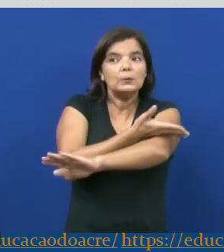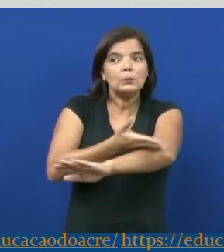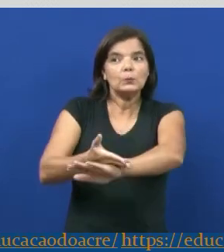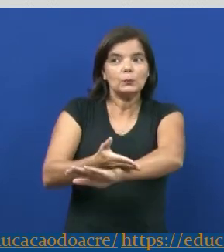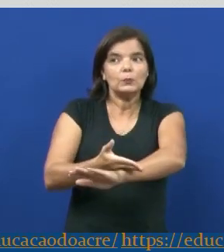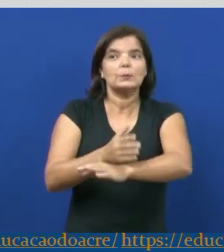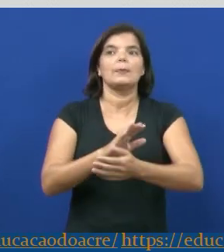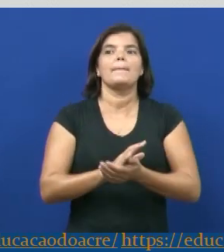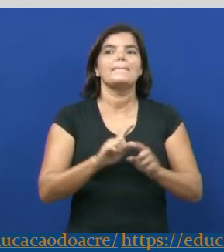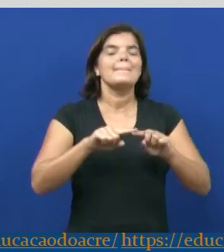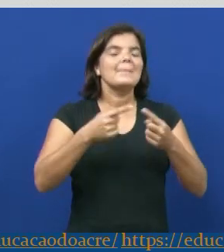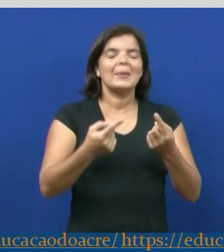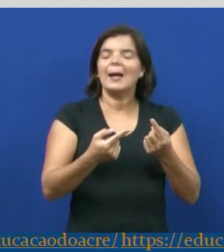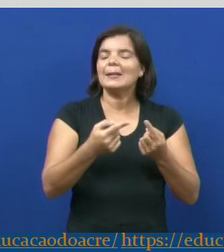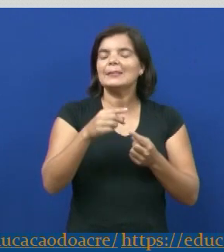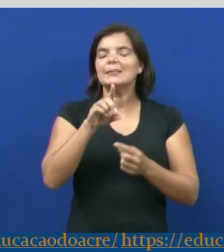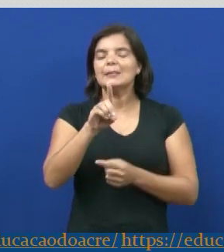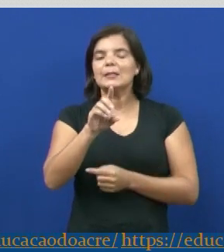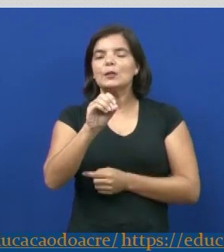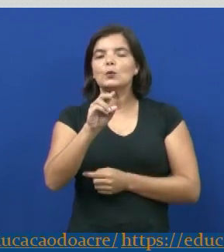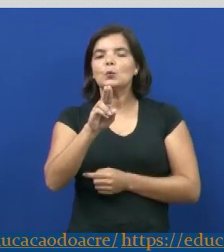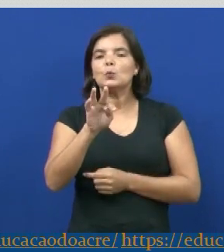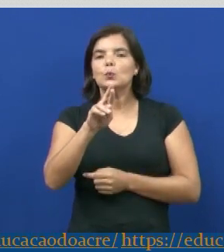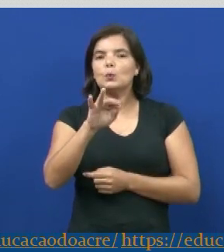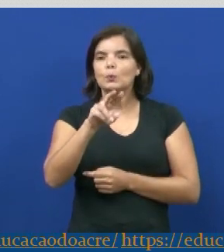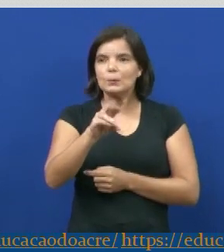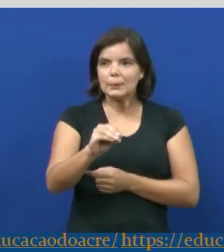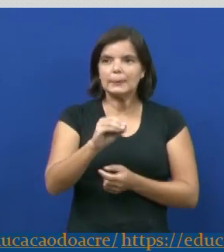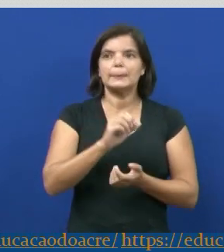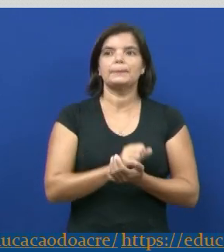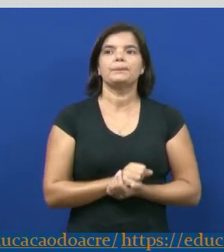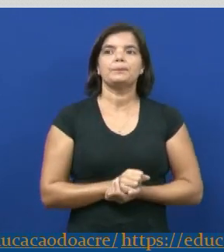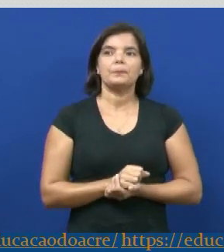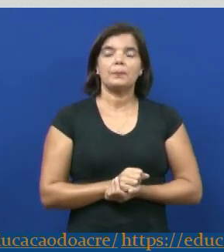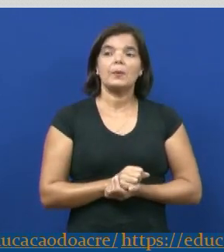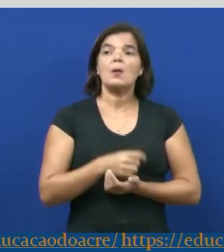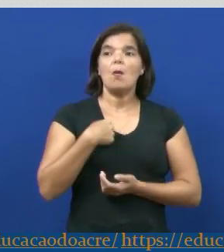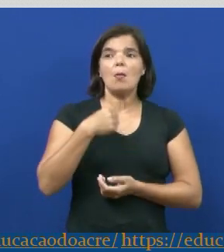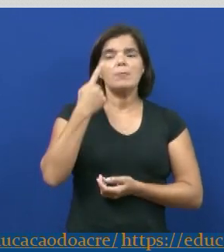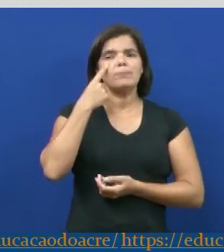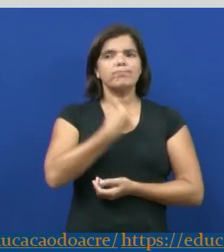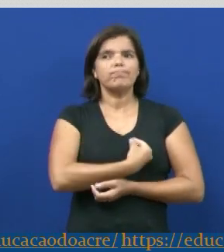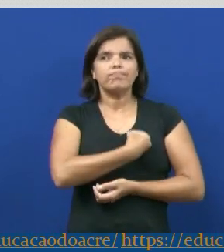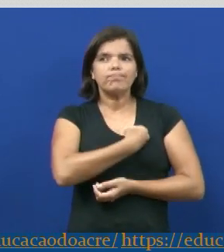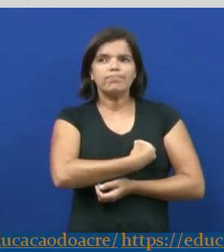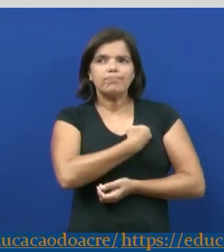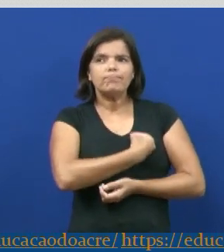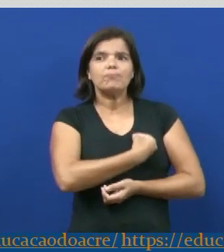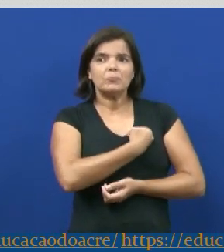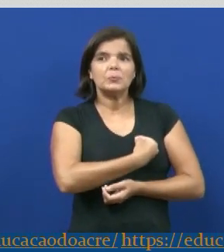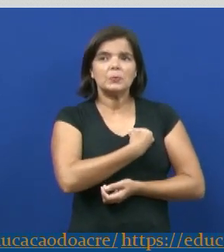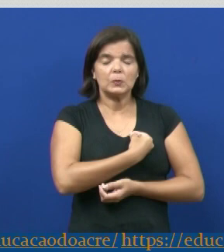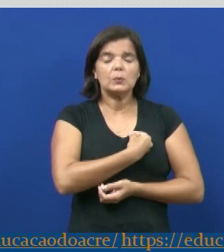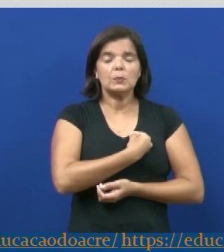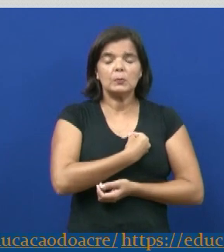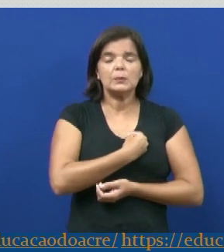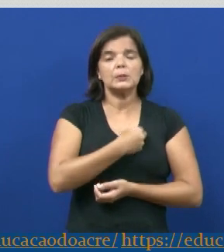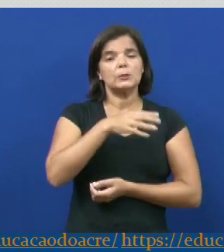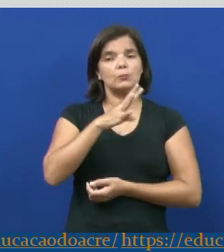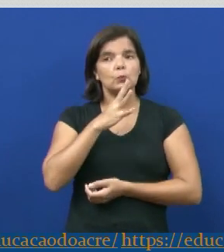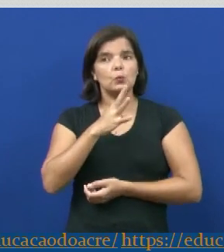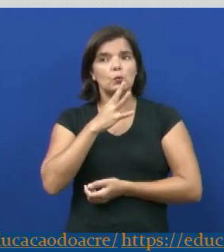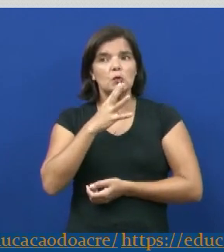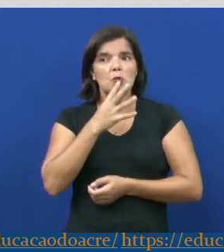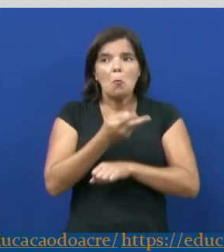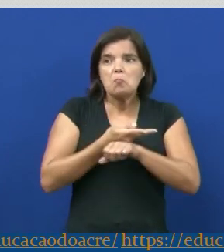costume, nada sendo mais isto do que aquilo. Ele levou uma vida de acordo com esta doutrina,